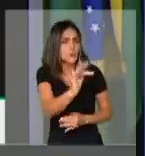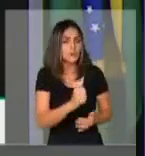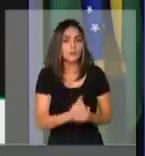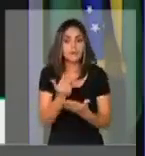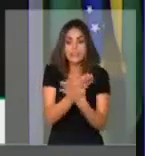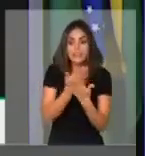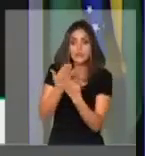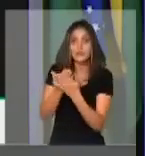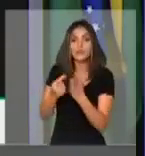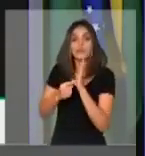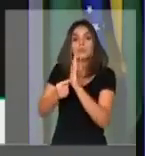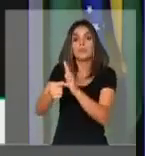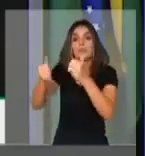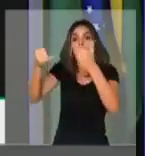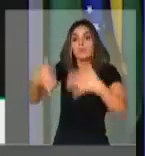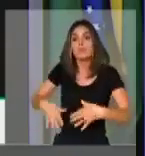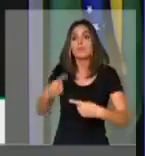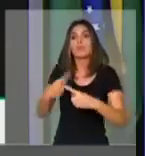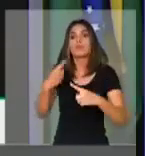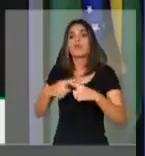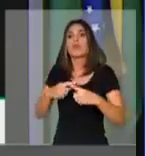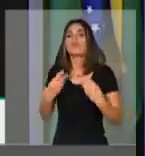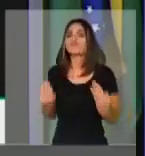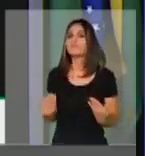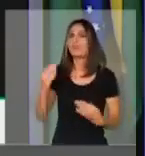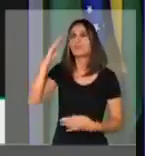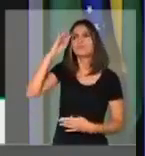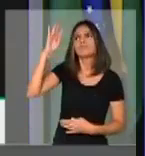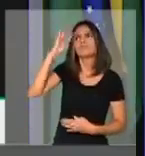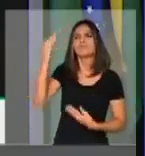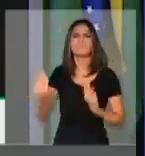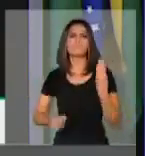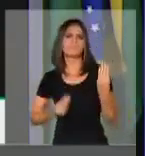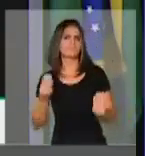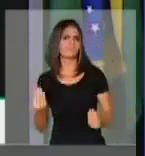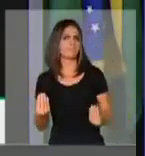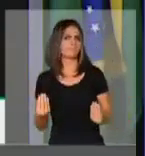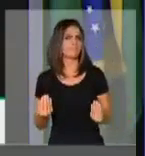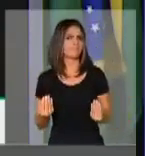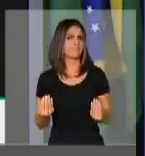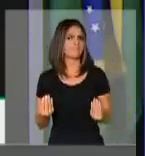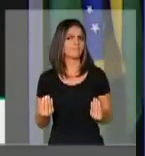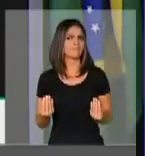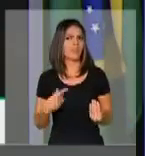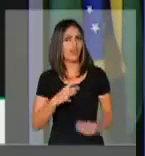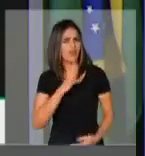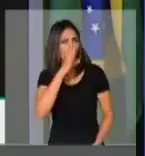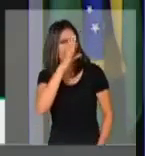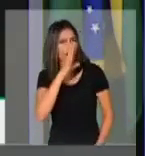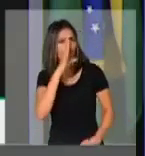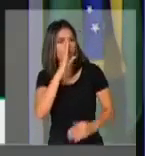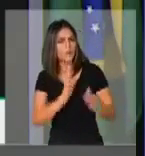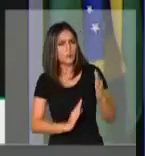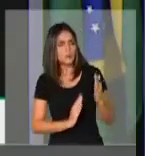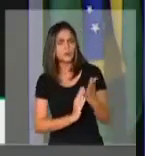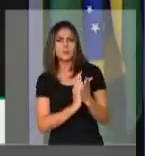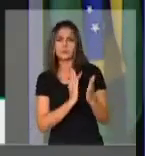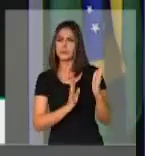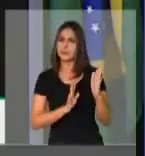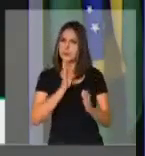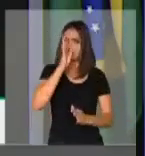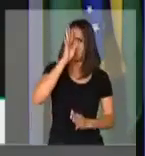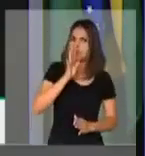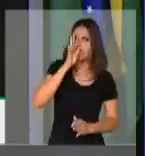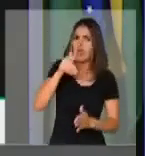para justificar esse aumento de carência? Então cabe refletir. Não é muita truculência exigir dos